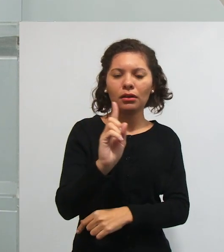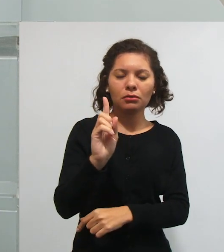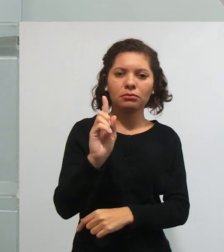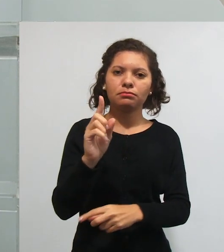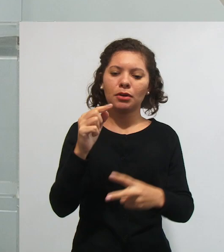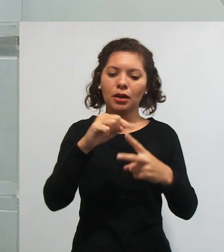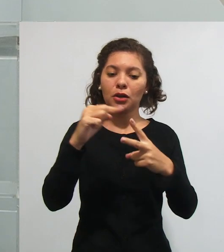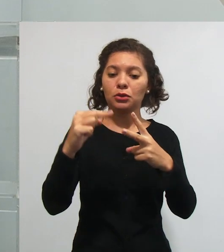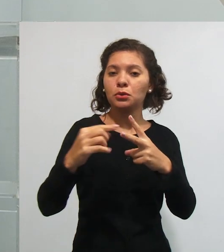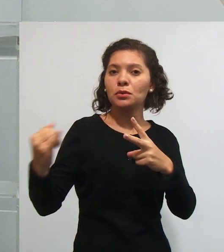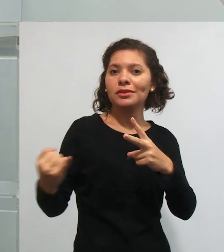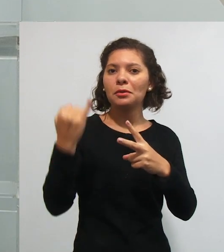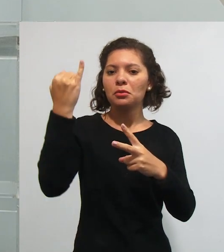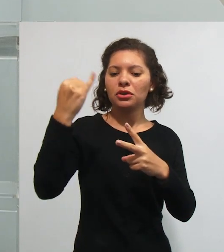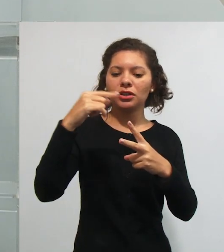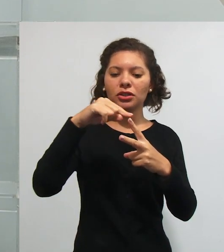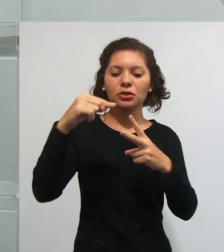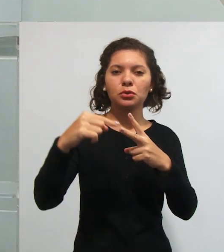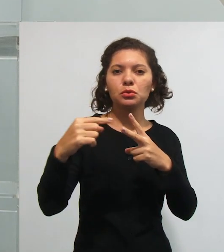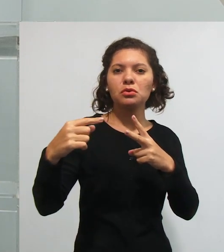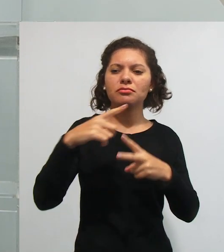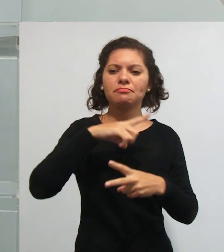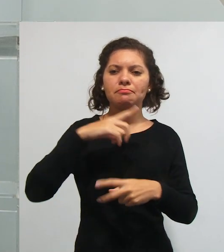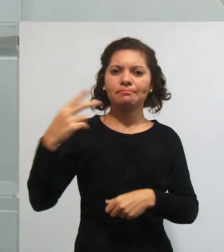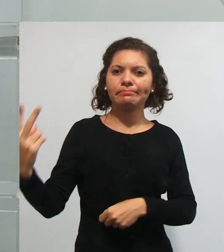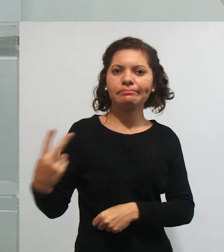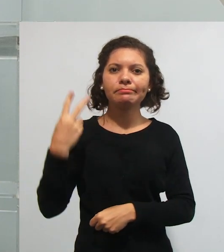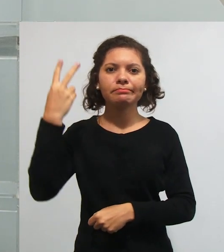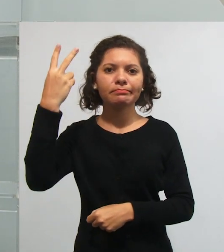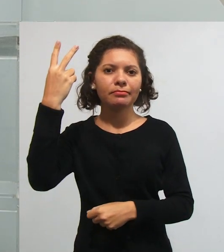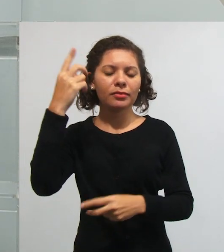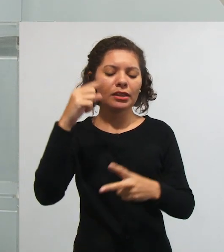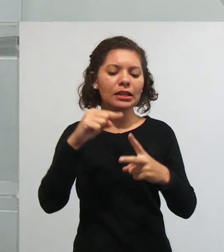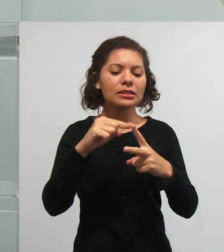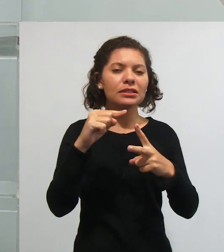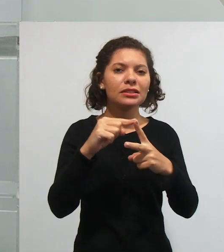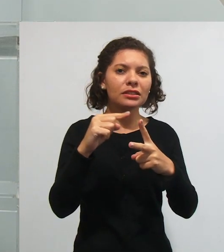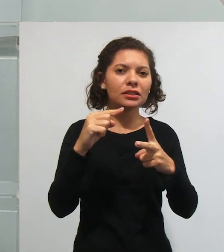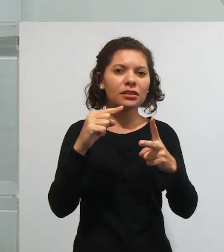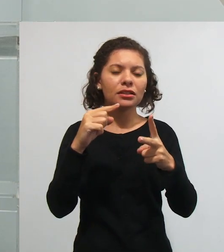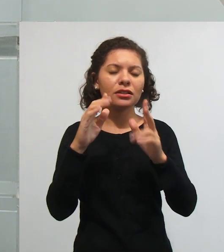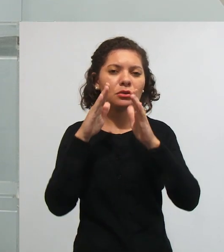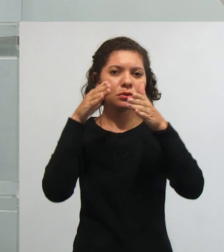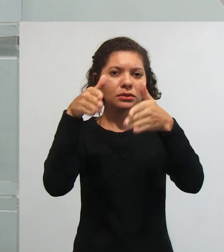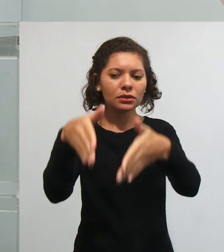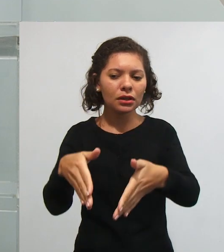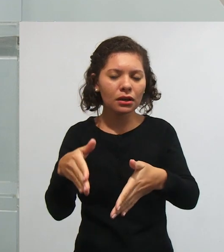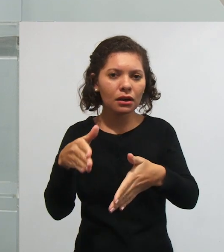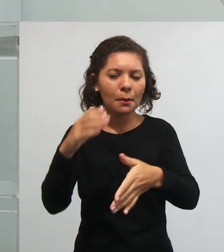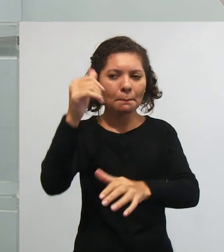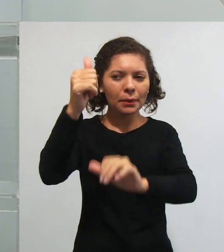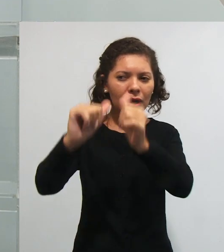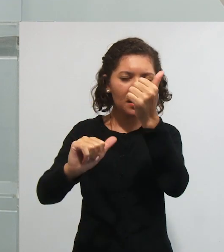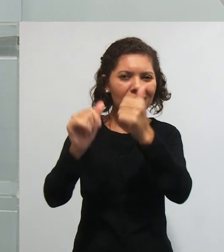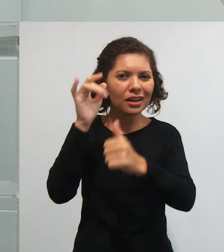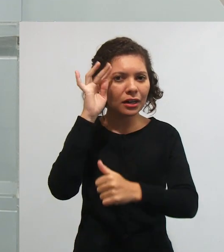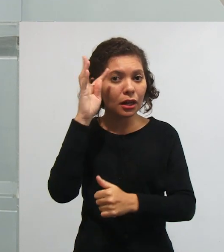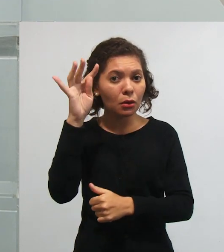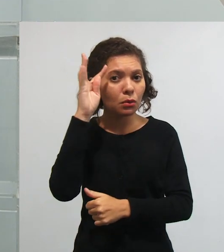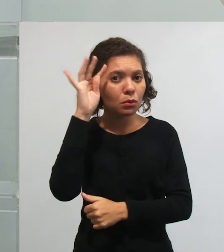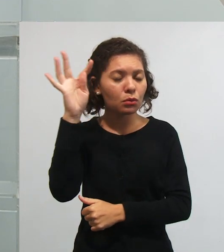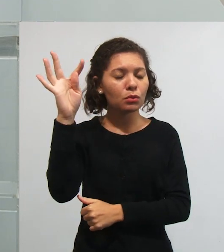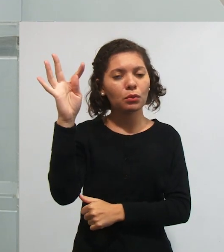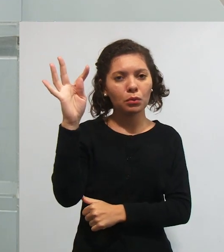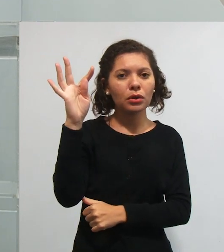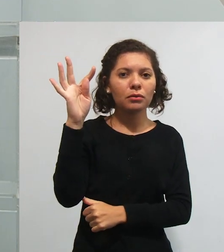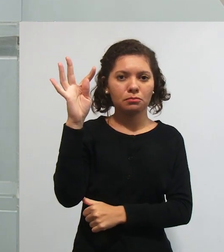uma pesquisa básica porque ela se concentra na análise teórica, na validade teórica dos